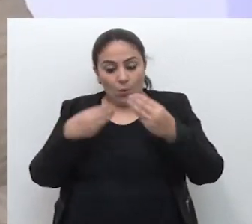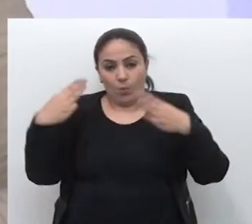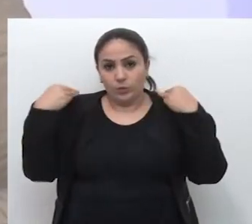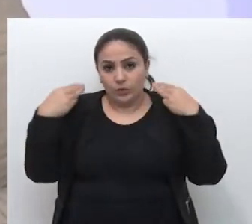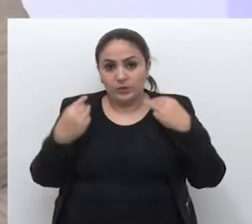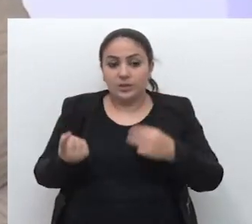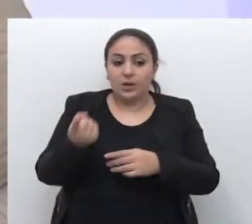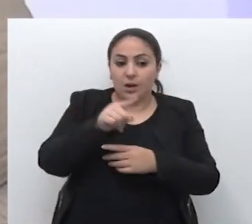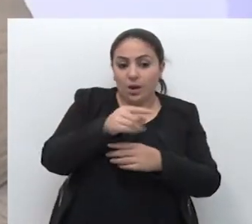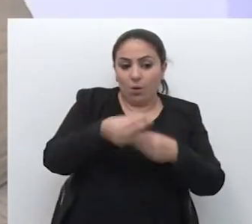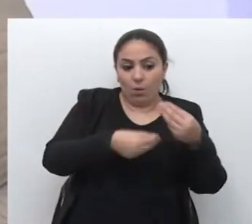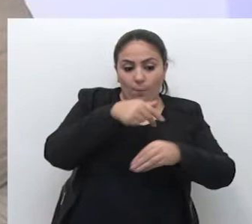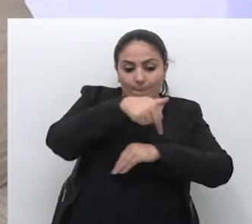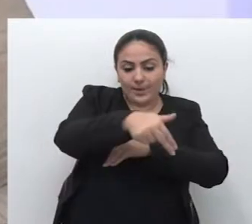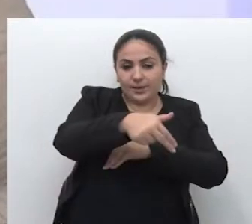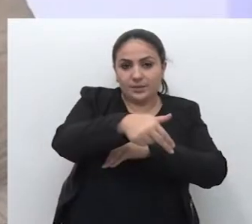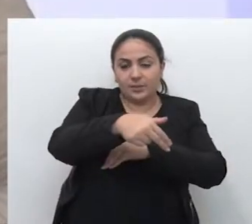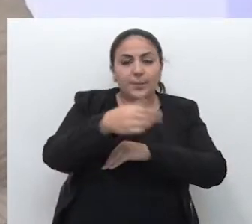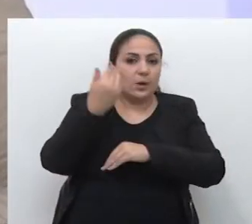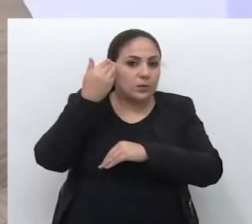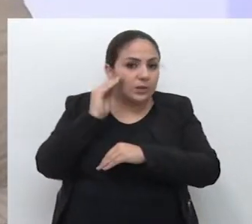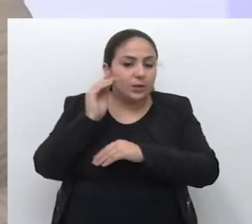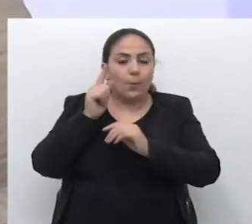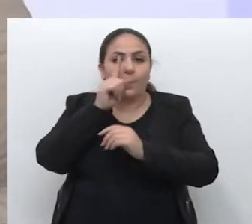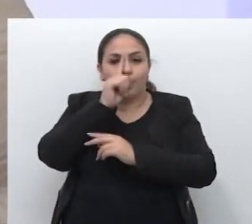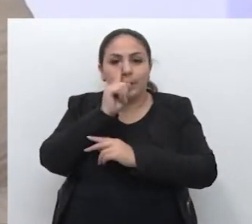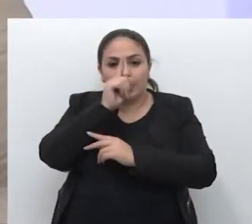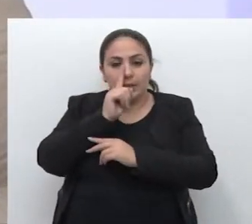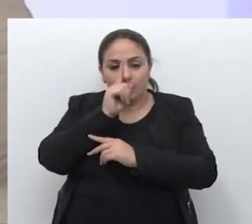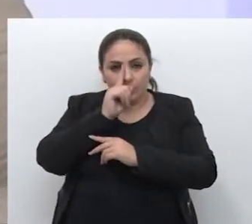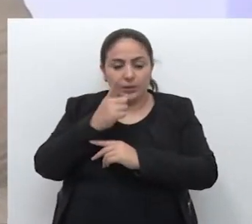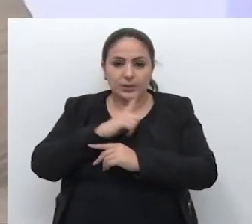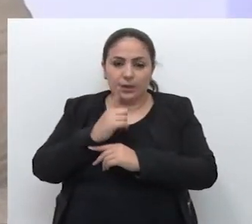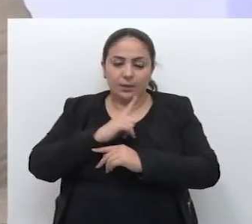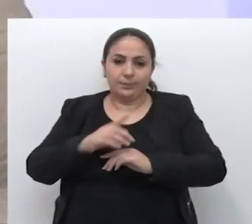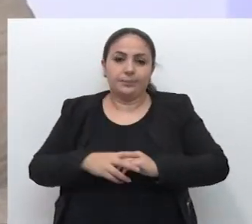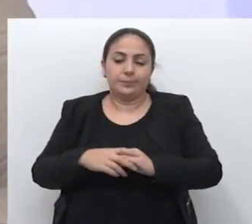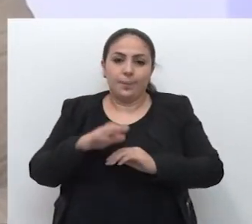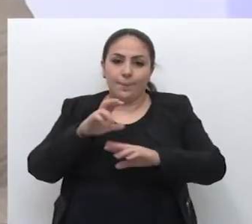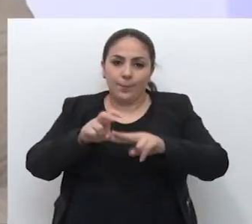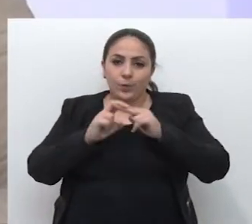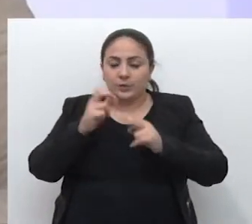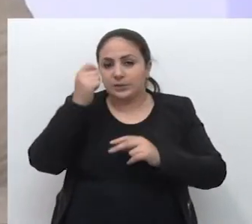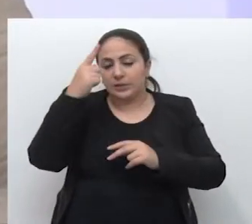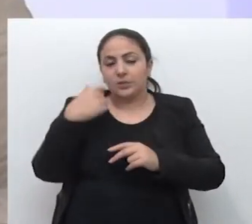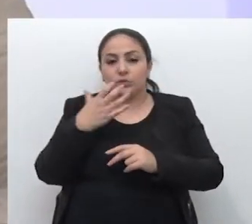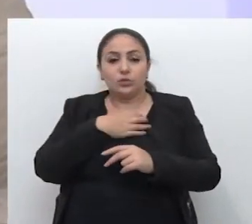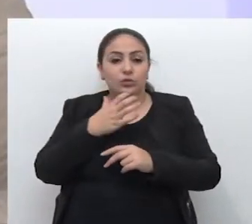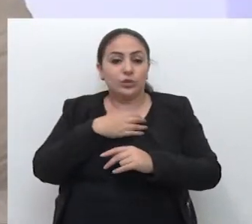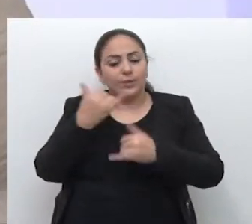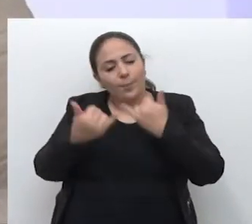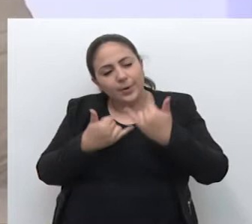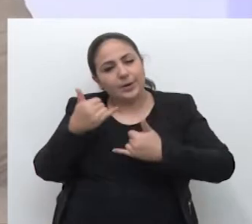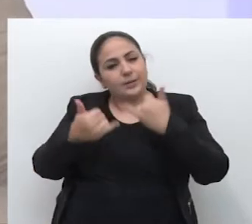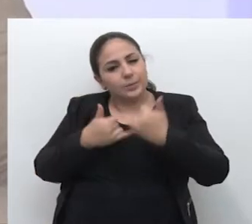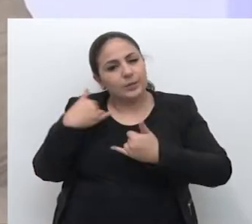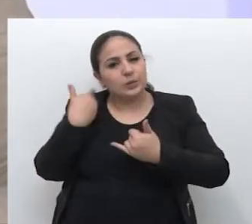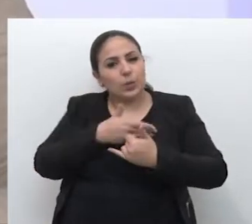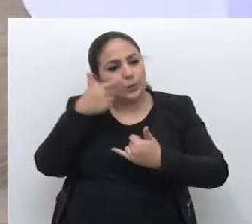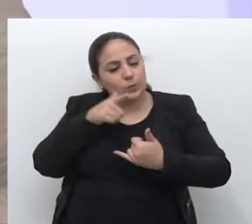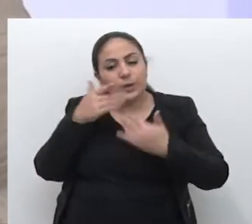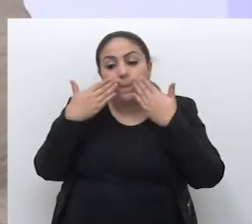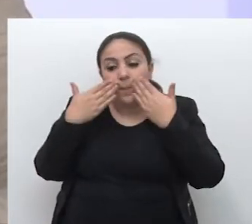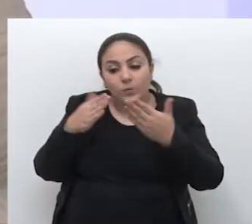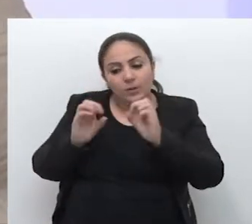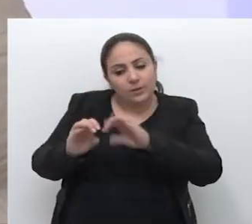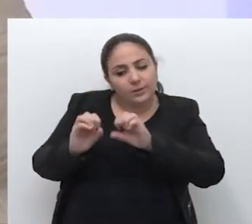do condutor e do lado do pedestre, para entender os perigos que eles podem ter no trânsito. Então a ideia é justamente essa, de uma maneira